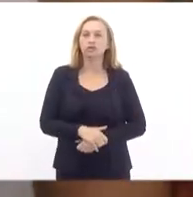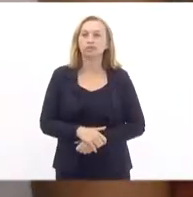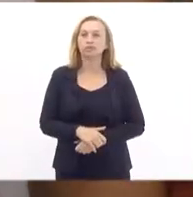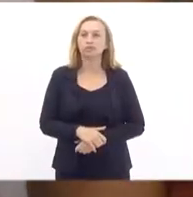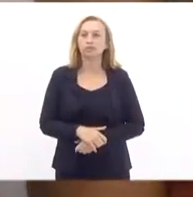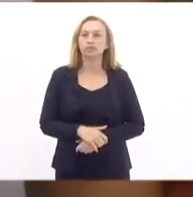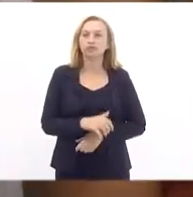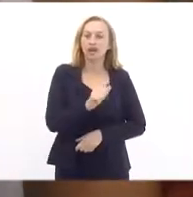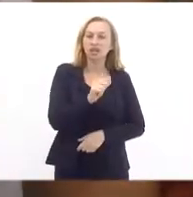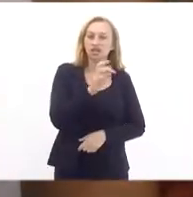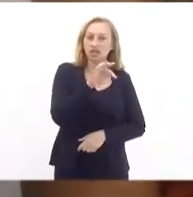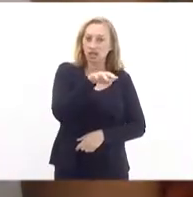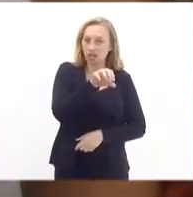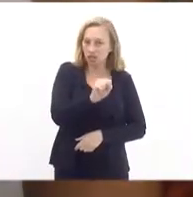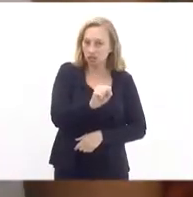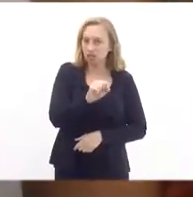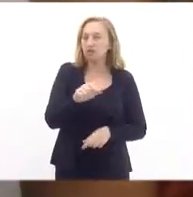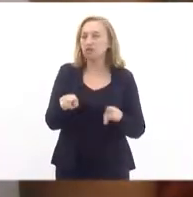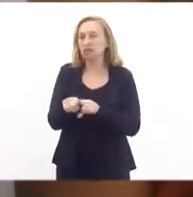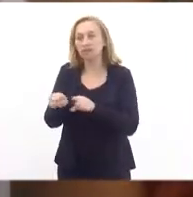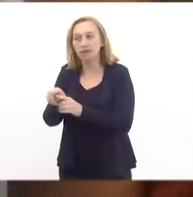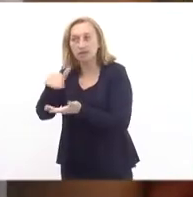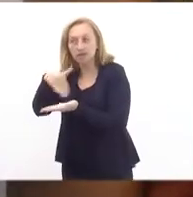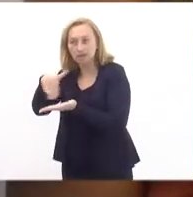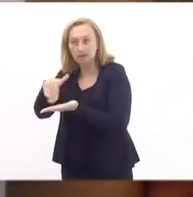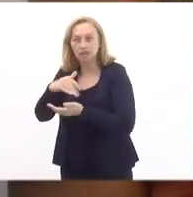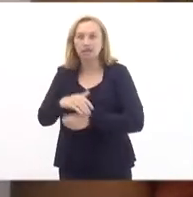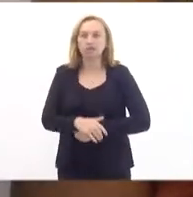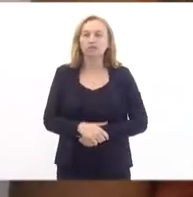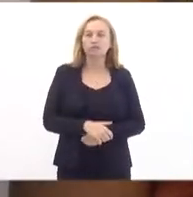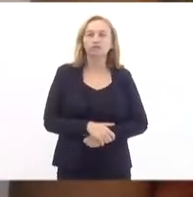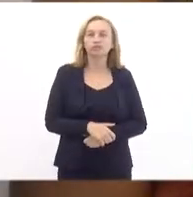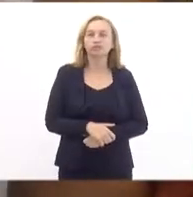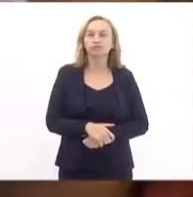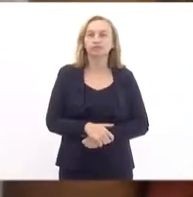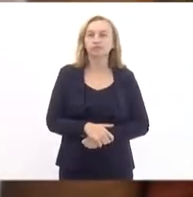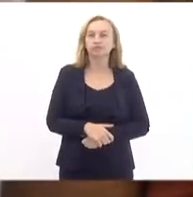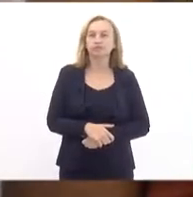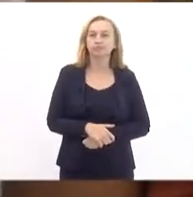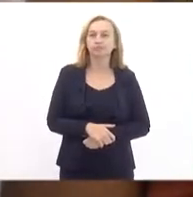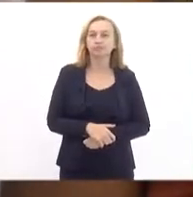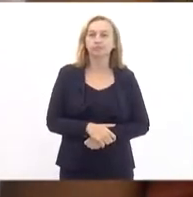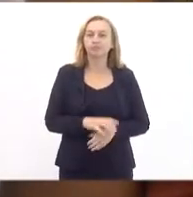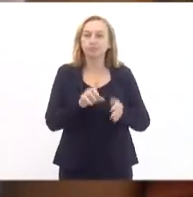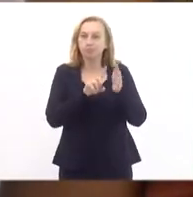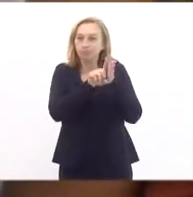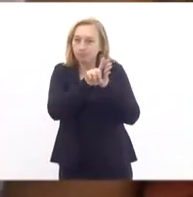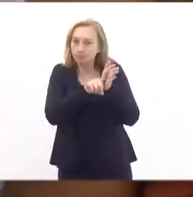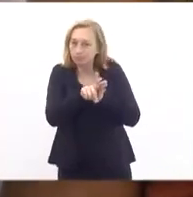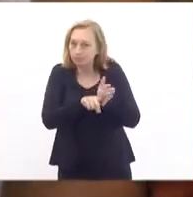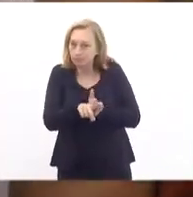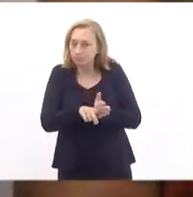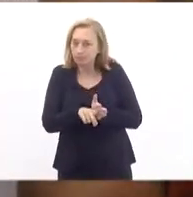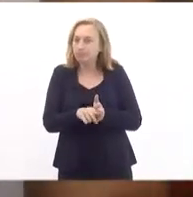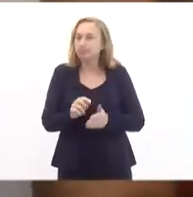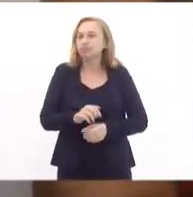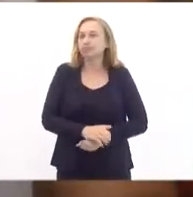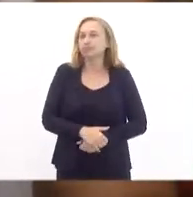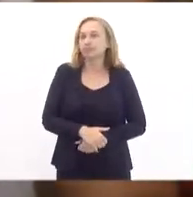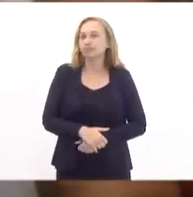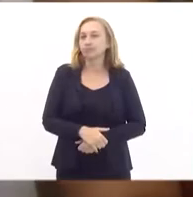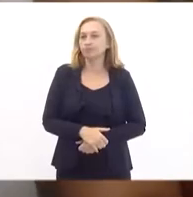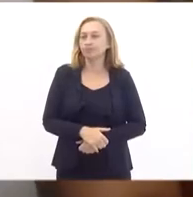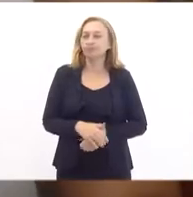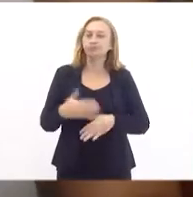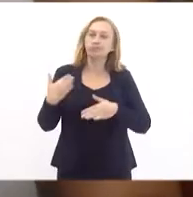tanto a AGTRANSP quanto a Secretaria, na ocasião, ela foi objeto de análise. E uma